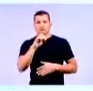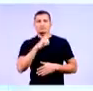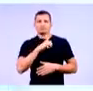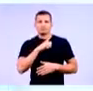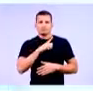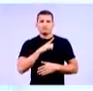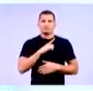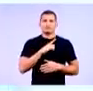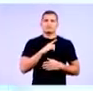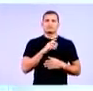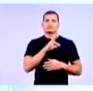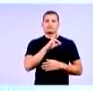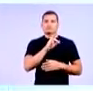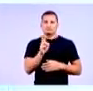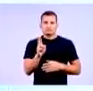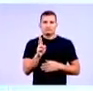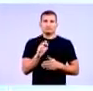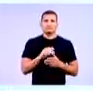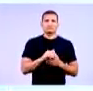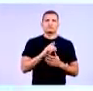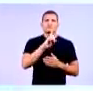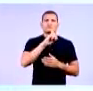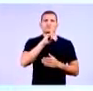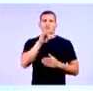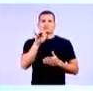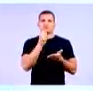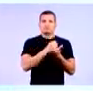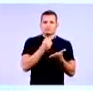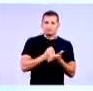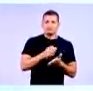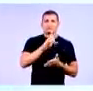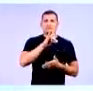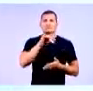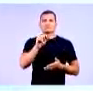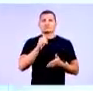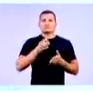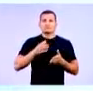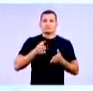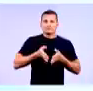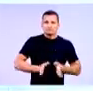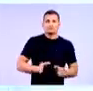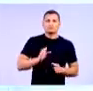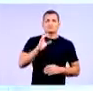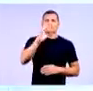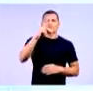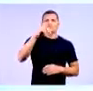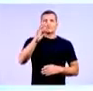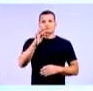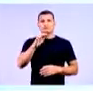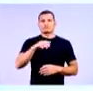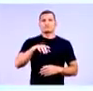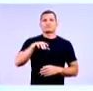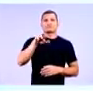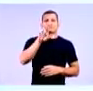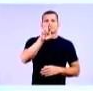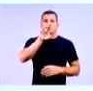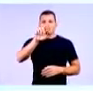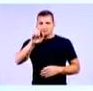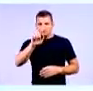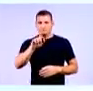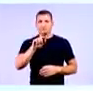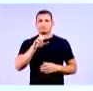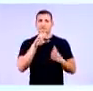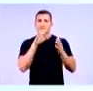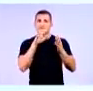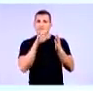atributos que são os nomes, data de admissão, data de nascimento, CPF, RG, todos são os atributos no caso do